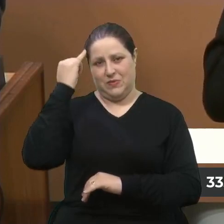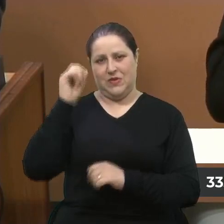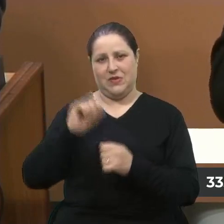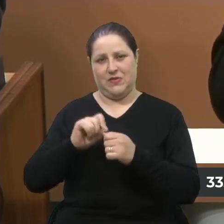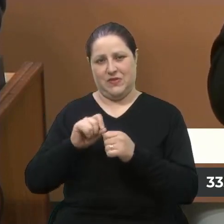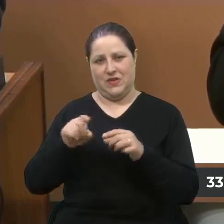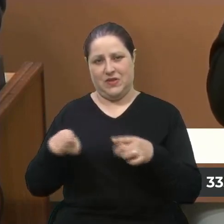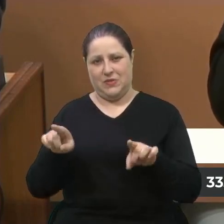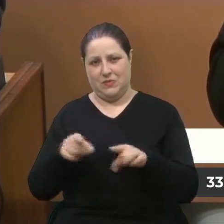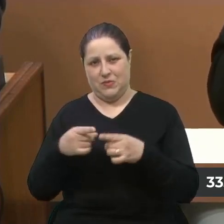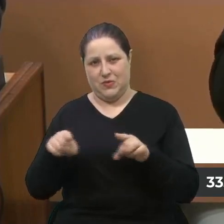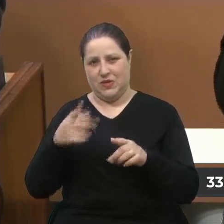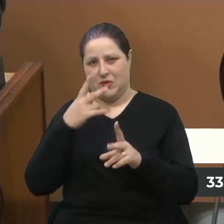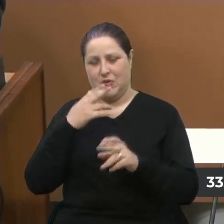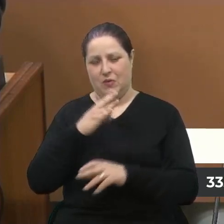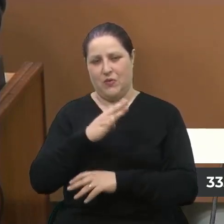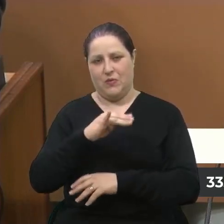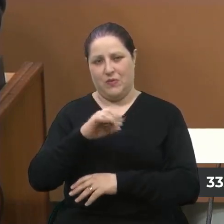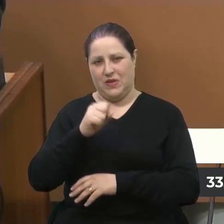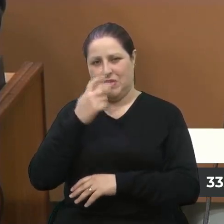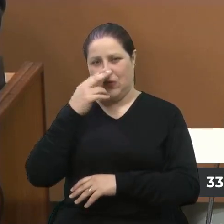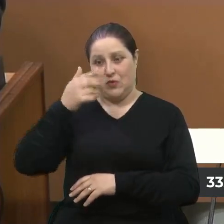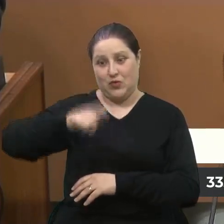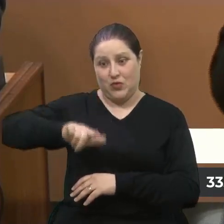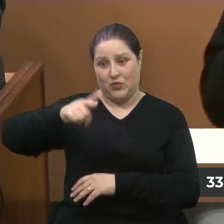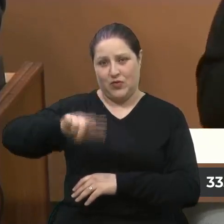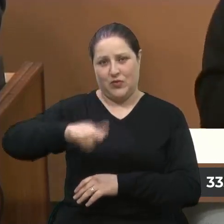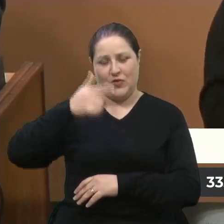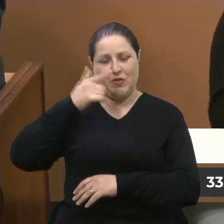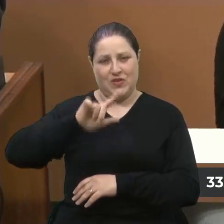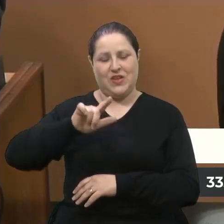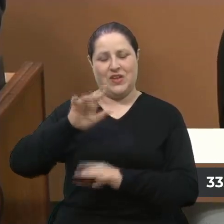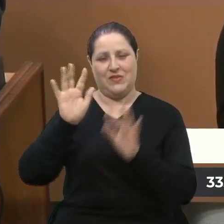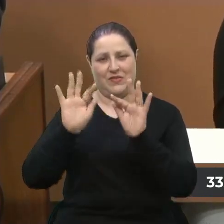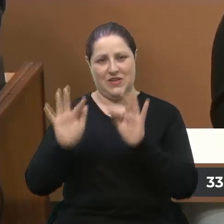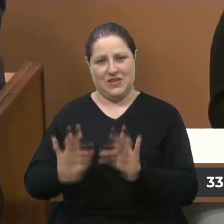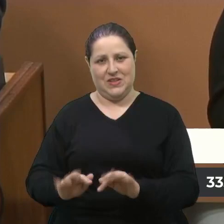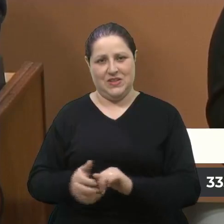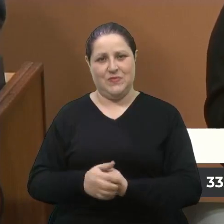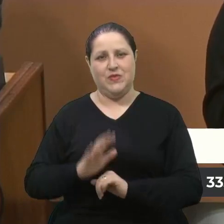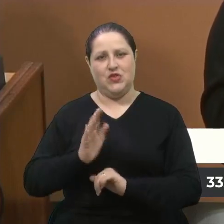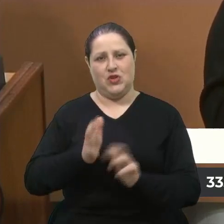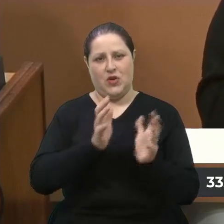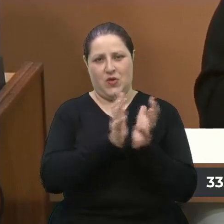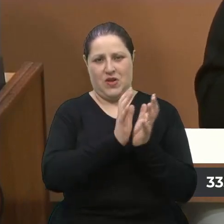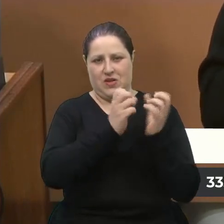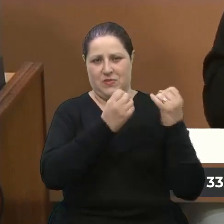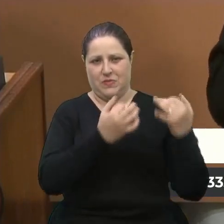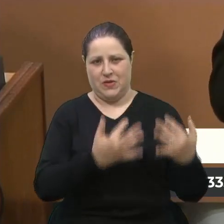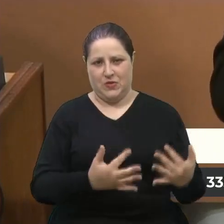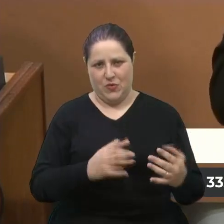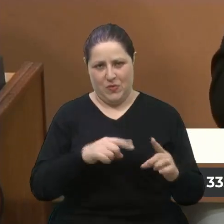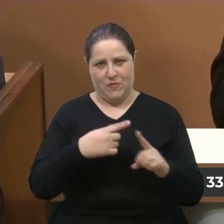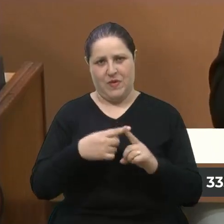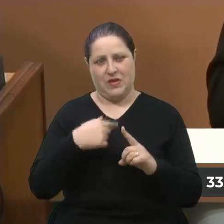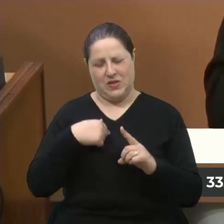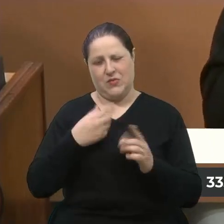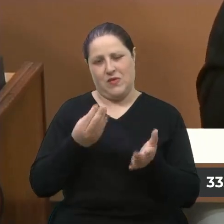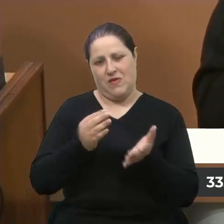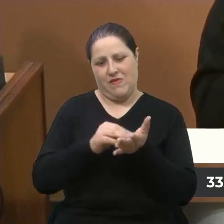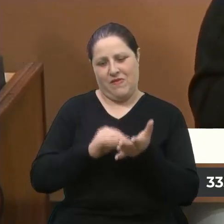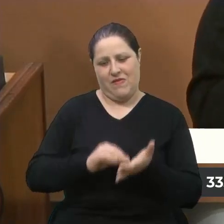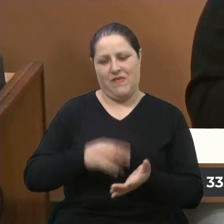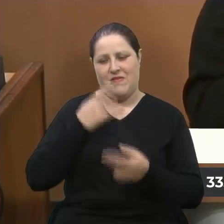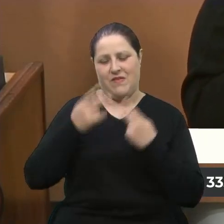Eu quero dizer que, então, além de tudo que meus colegas falaram, eu anotei aqui para falar do